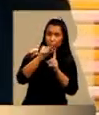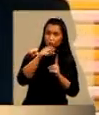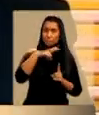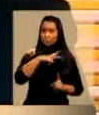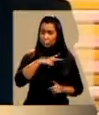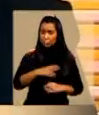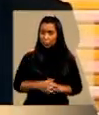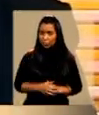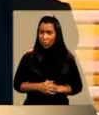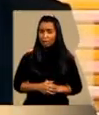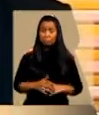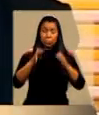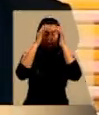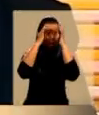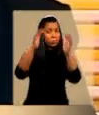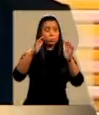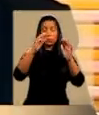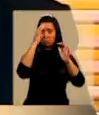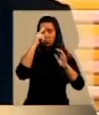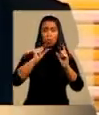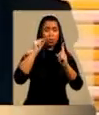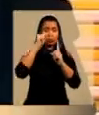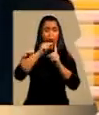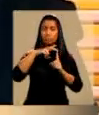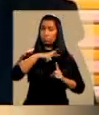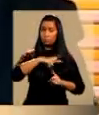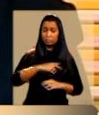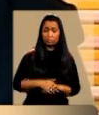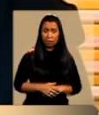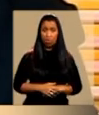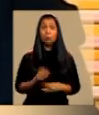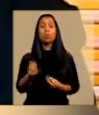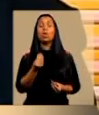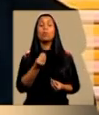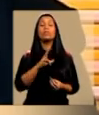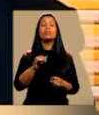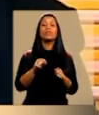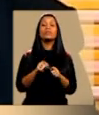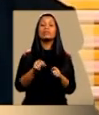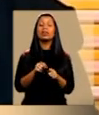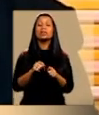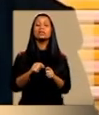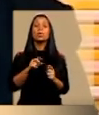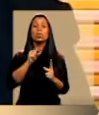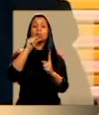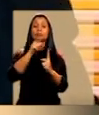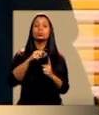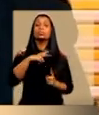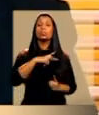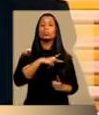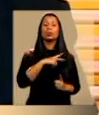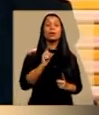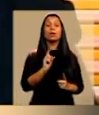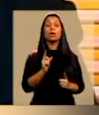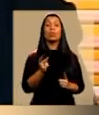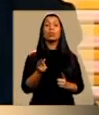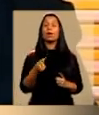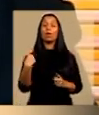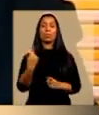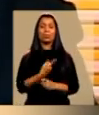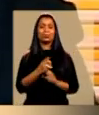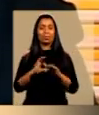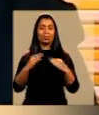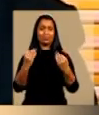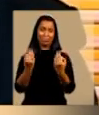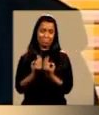objetivo individual, respeite seu objetivo individual. Eu tenho o meu. Como nós vamos fazer esses objetivos individuais não interferir nas